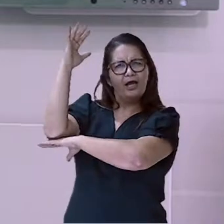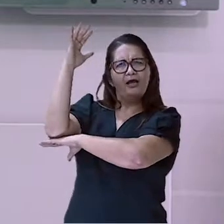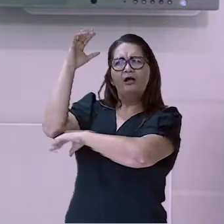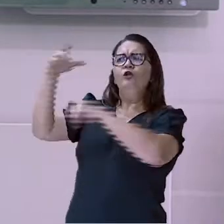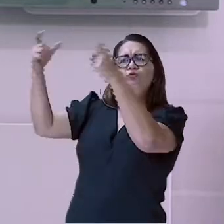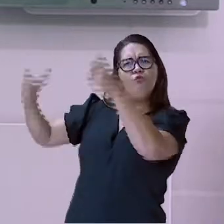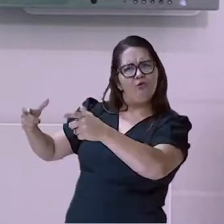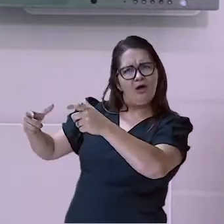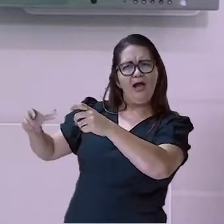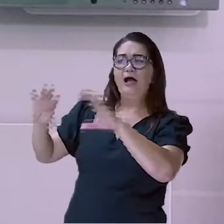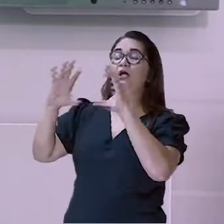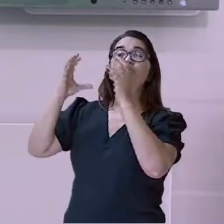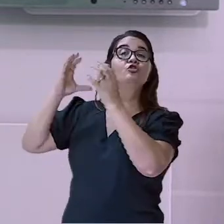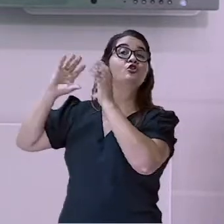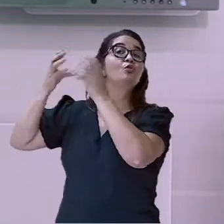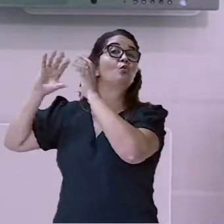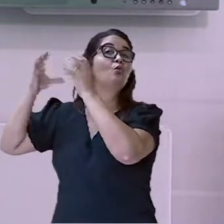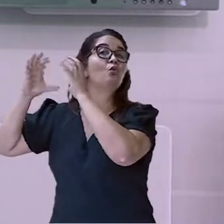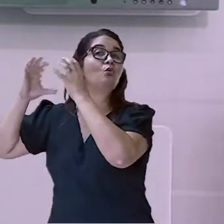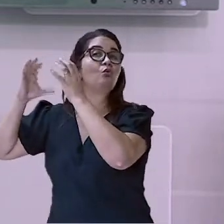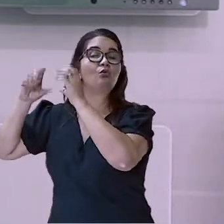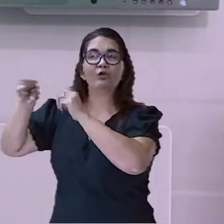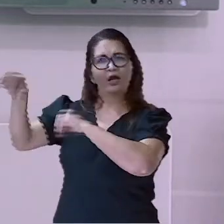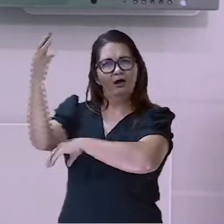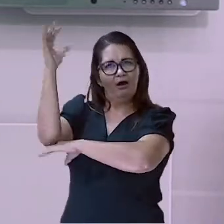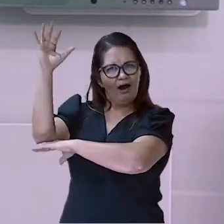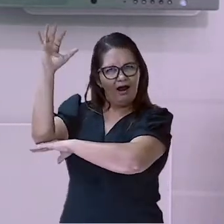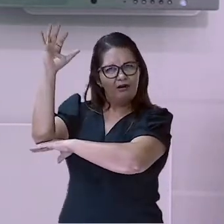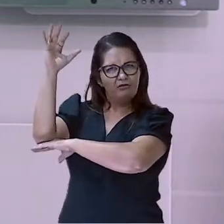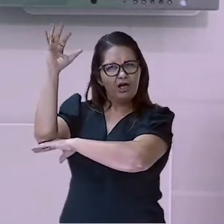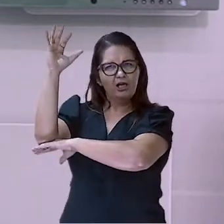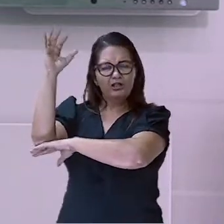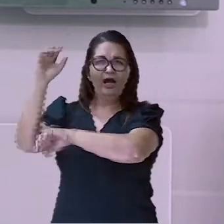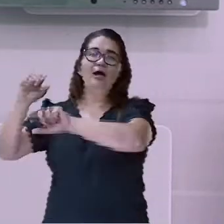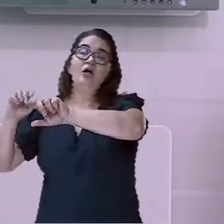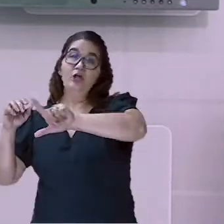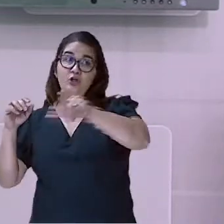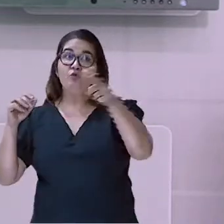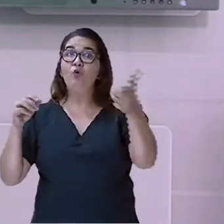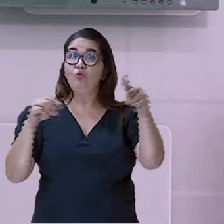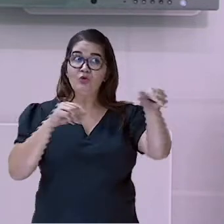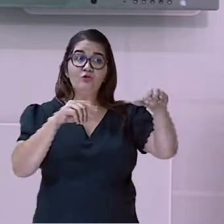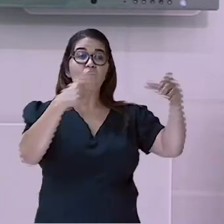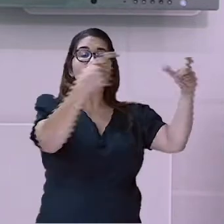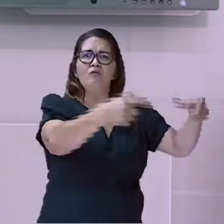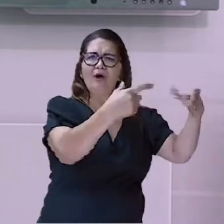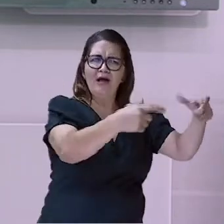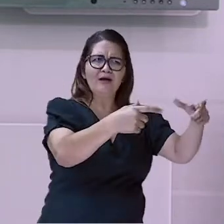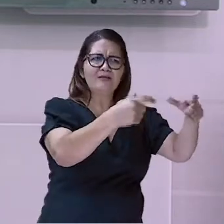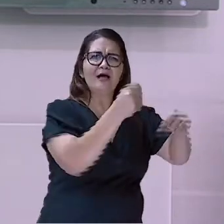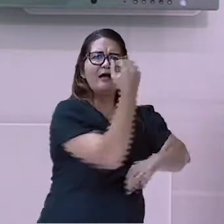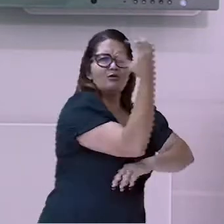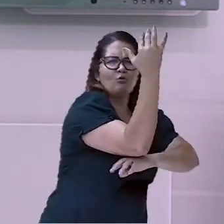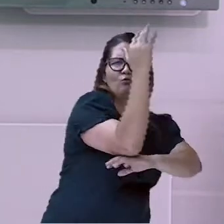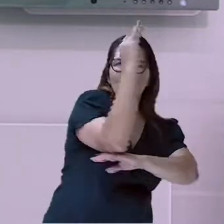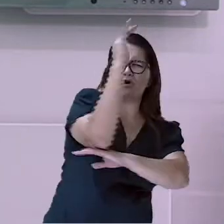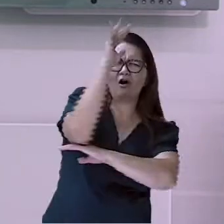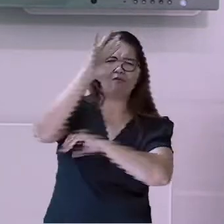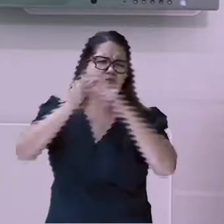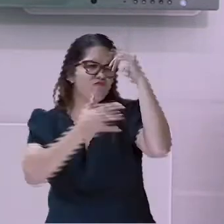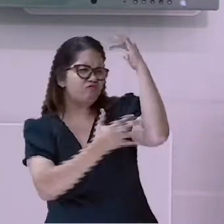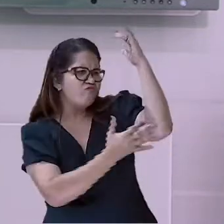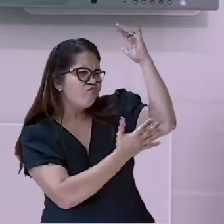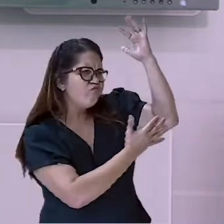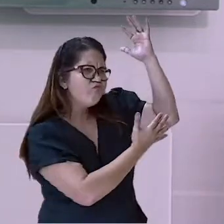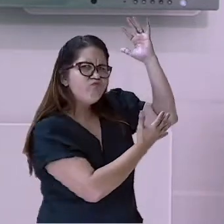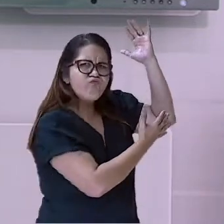em outros a gente tem uma mata muito fechada, muito densa, que a gente fala, né? Uma mata fechada é uma mata